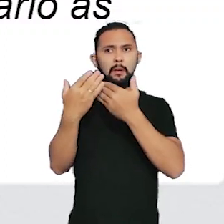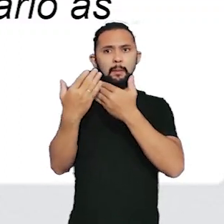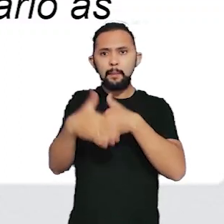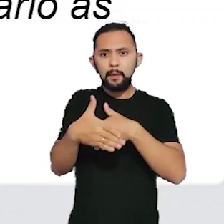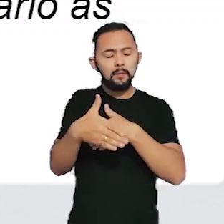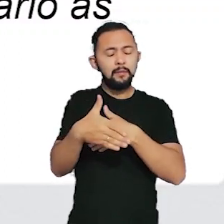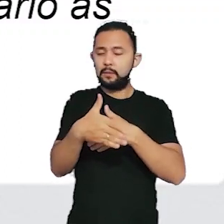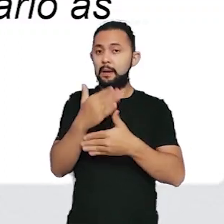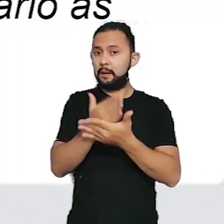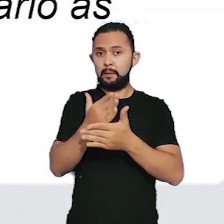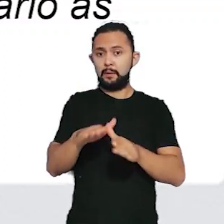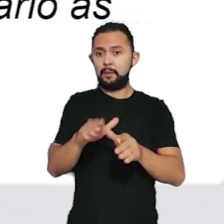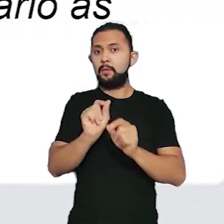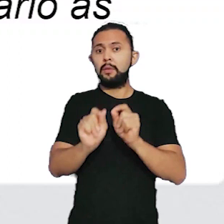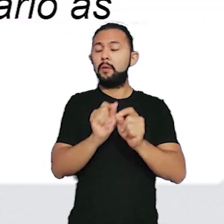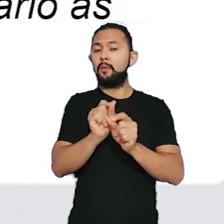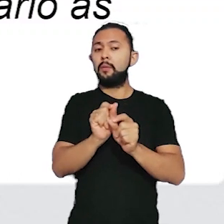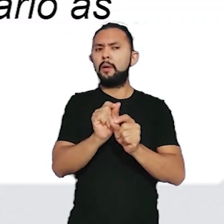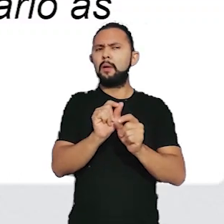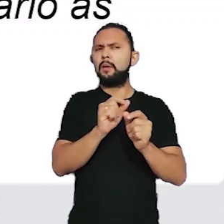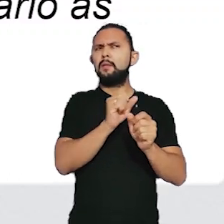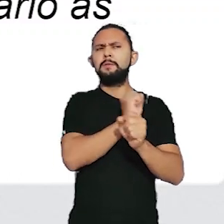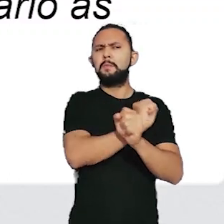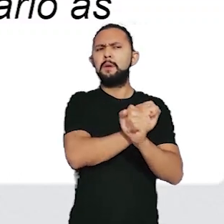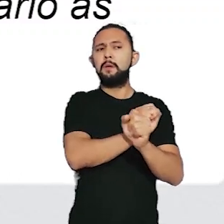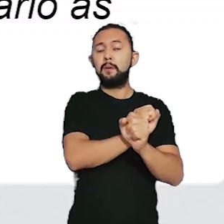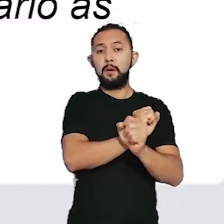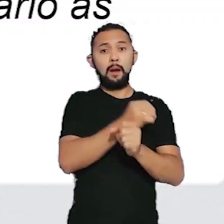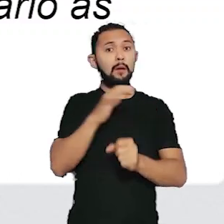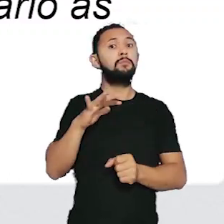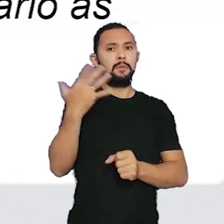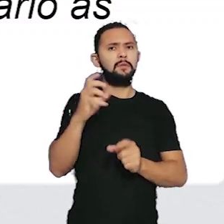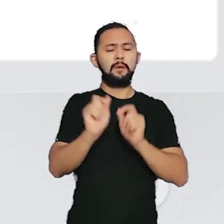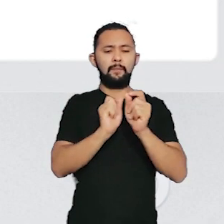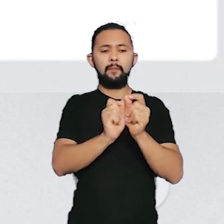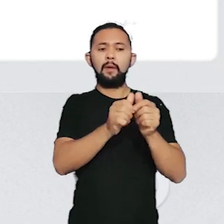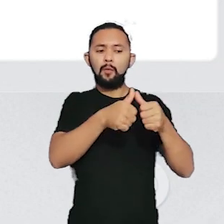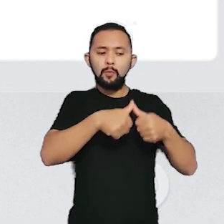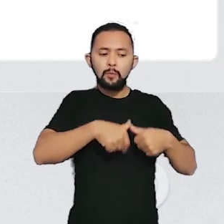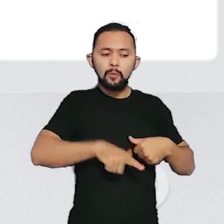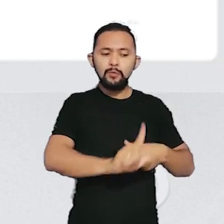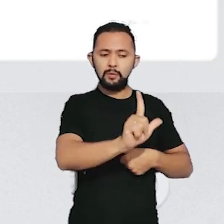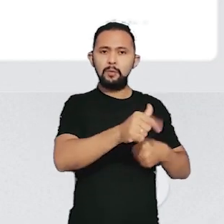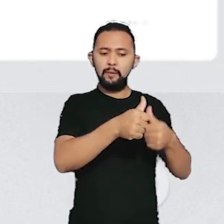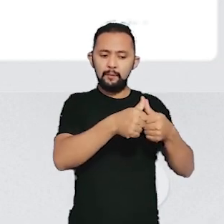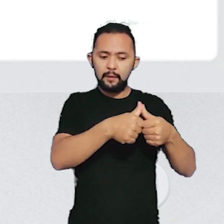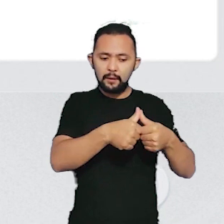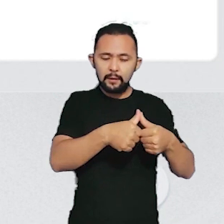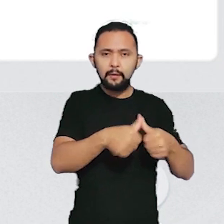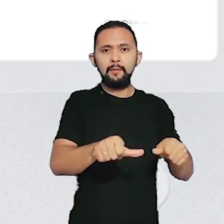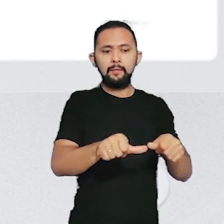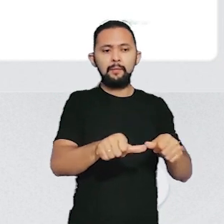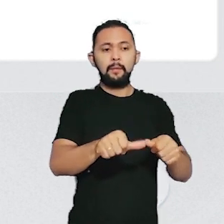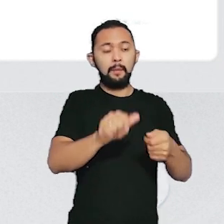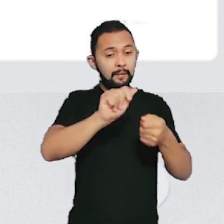expectativa que aconteça é que eu fique para terminar essa prova. e aconteceu foi o contrário, né? Eles não